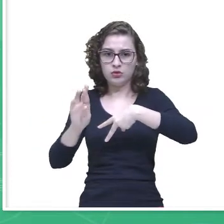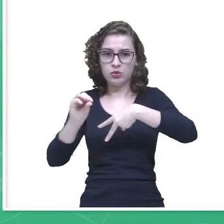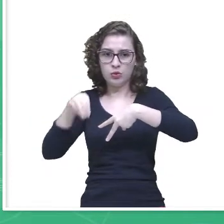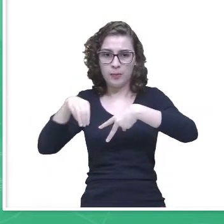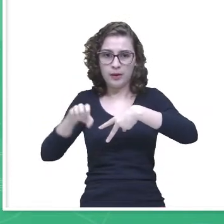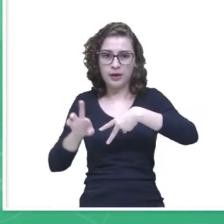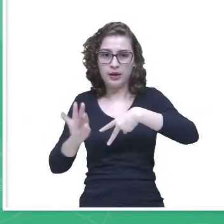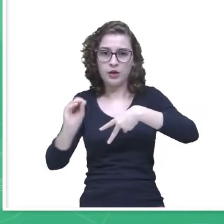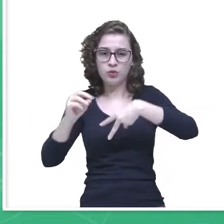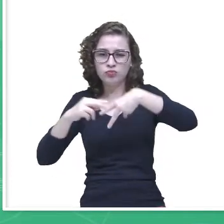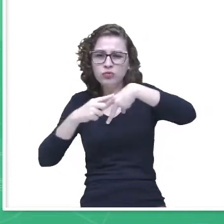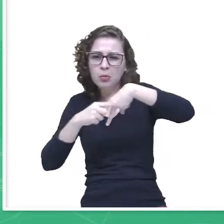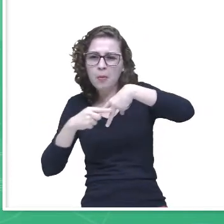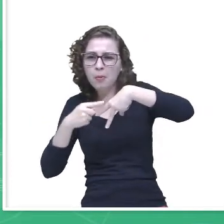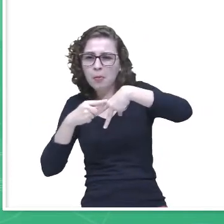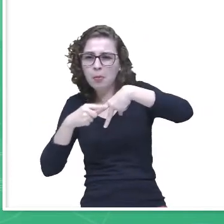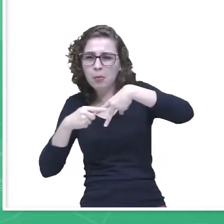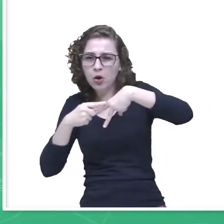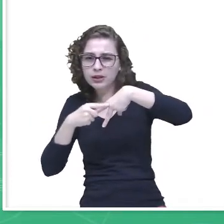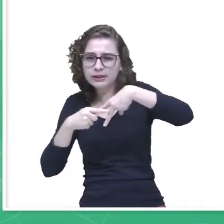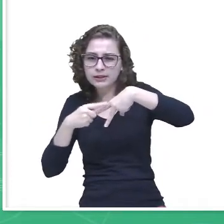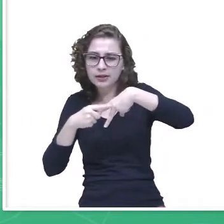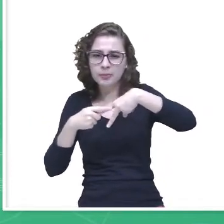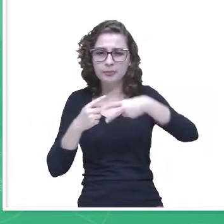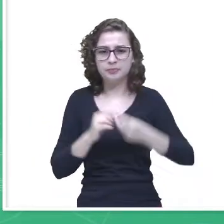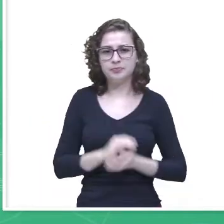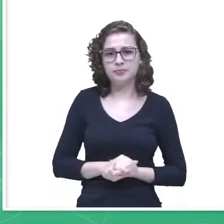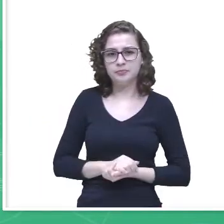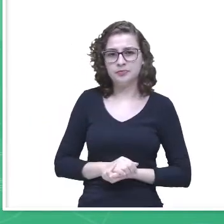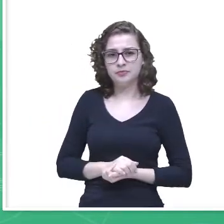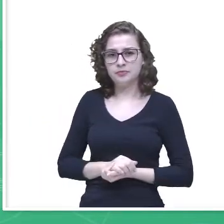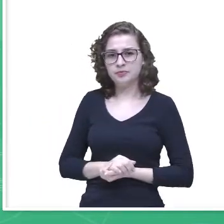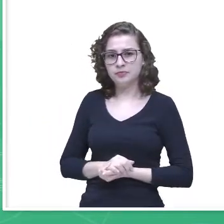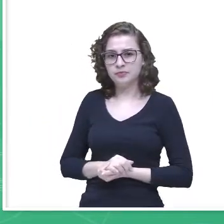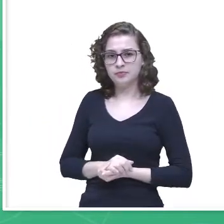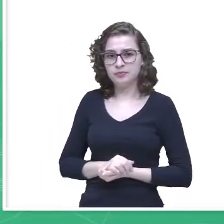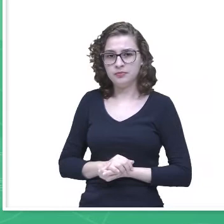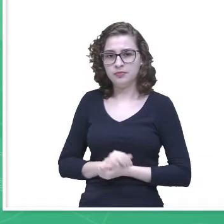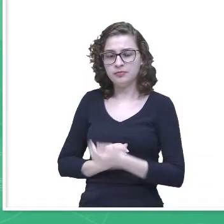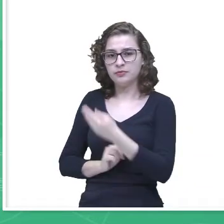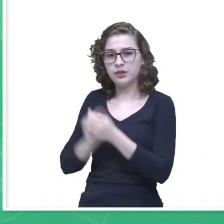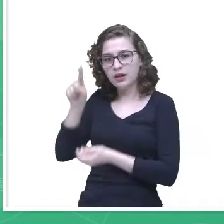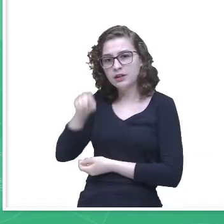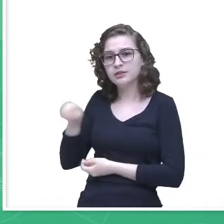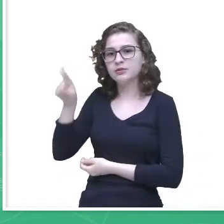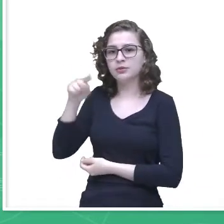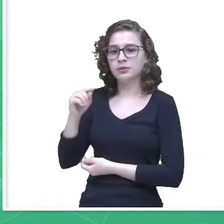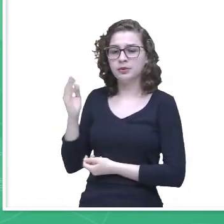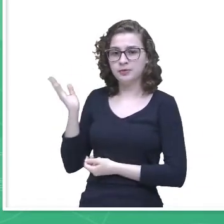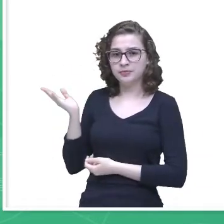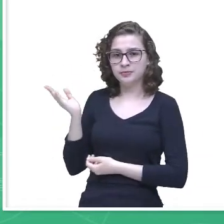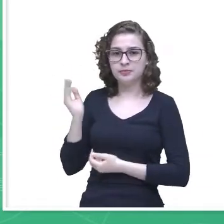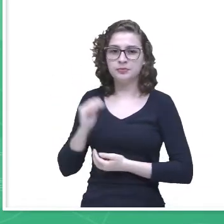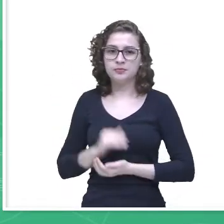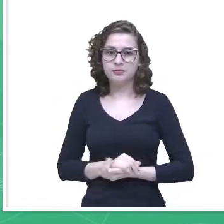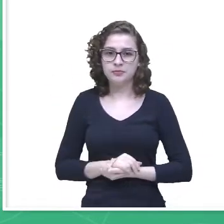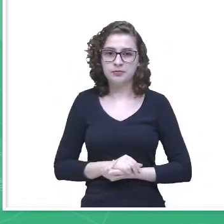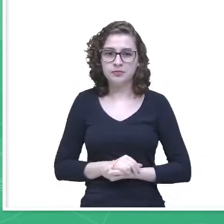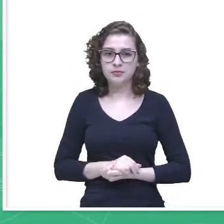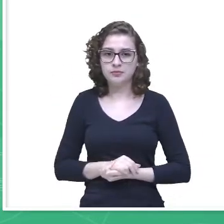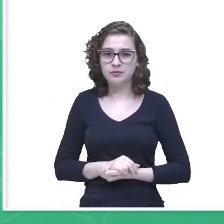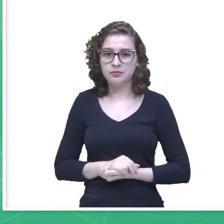para cá, deixa eu explicar para você. Então, eu tenho aqui, ó, pegar em amarelinho aqui. Aqui eu tenho o cromossomo, um lado